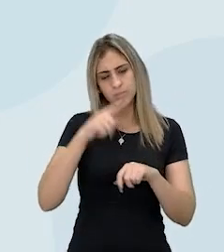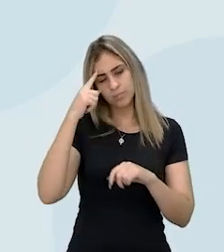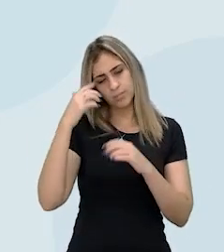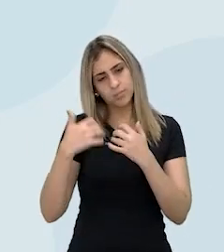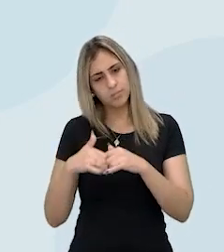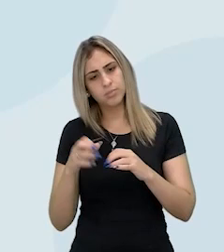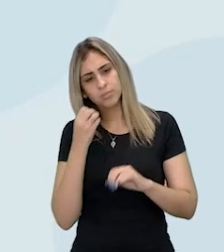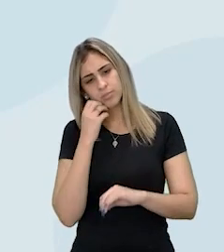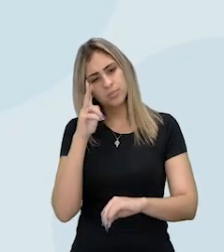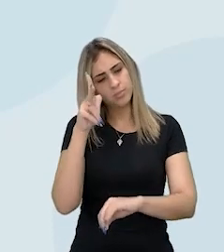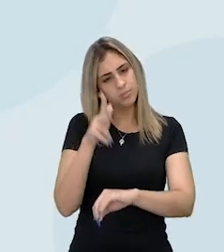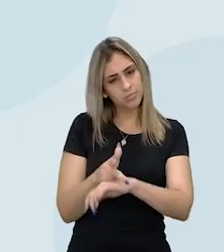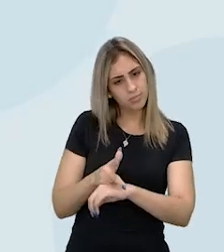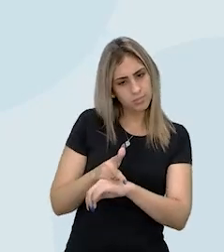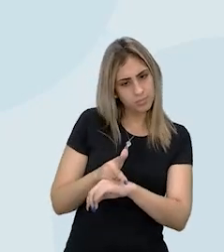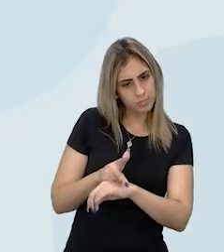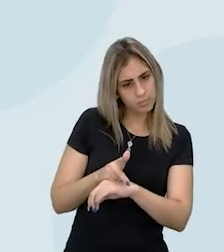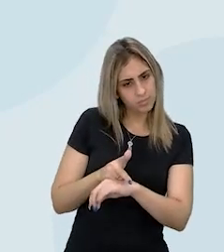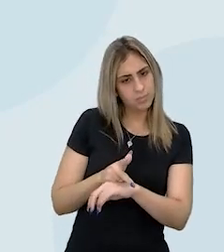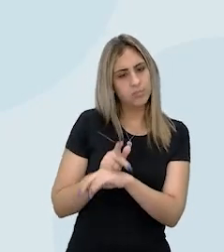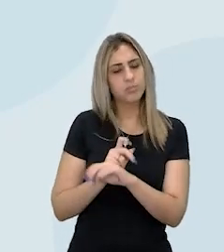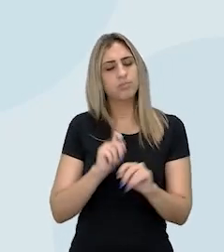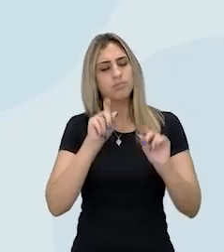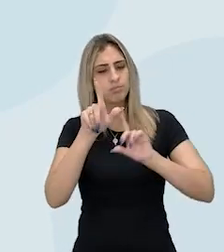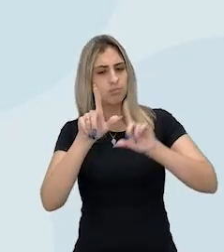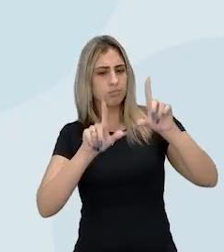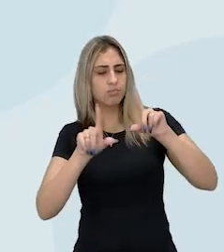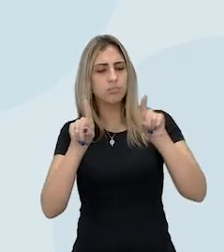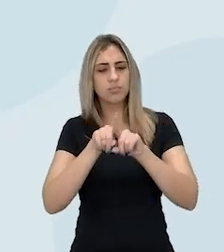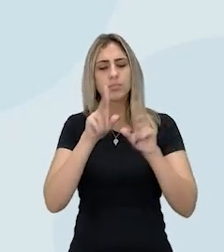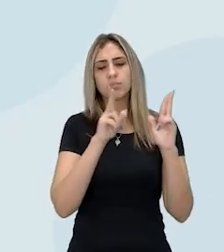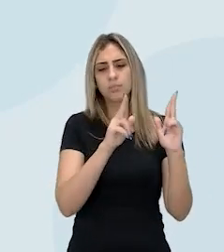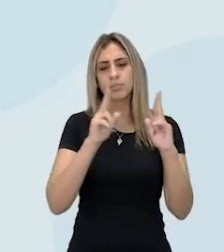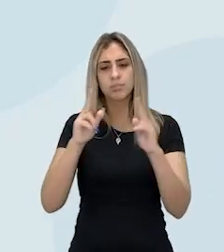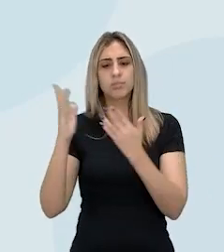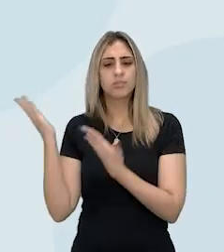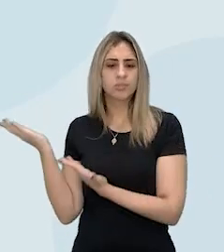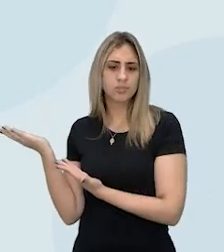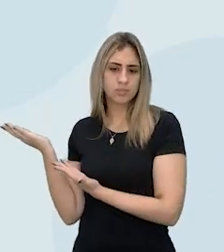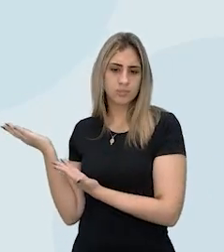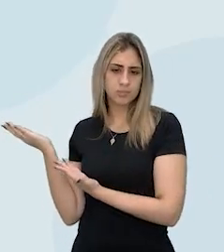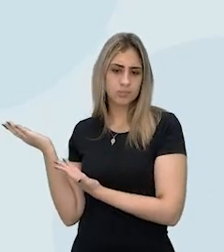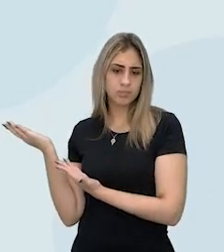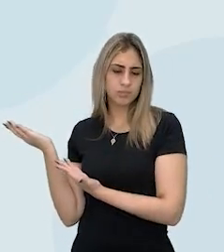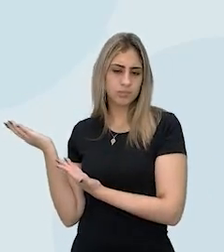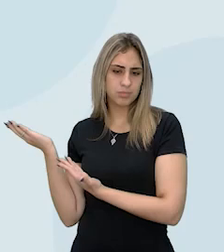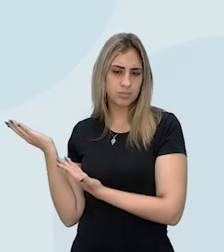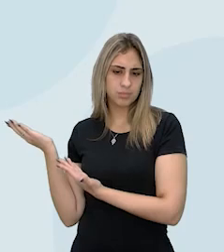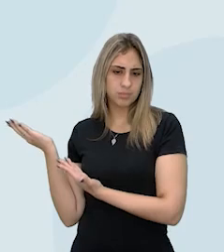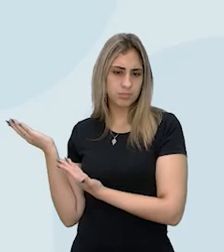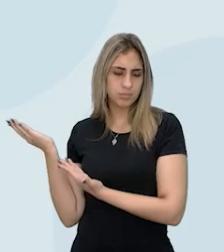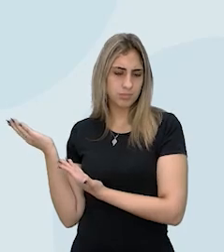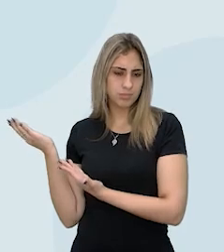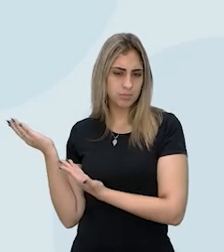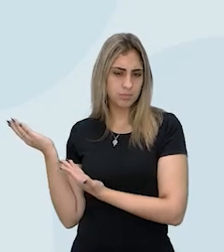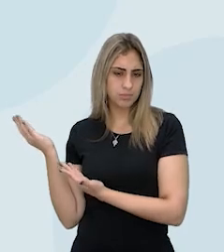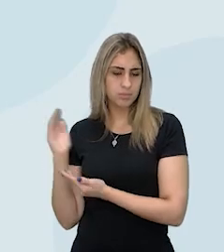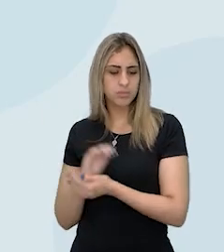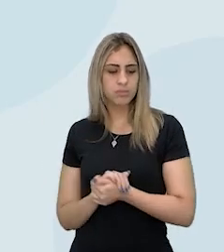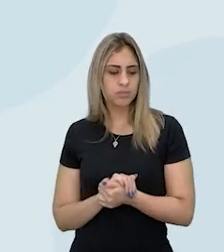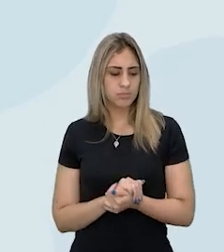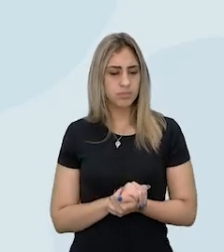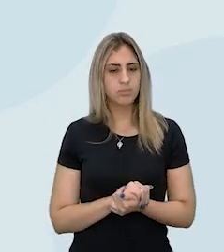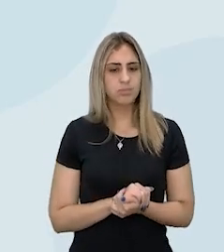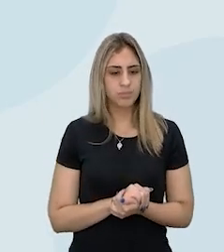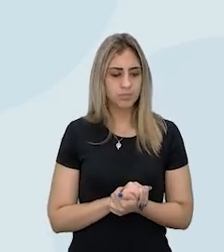na gravação, lembrar desses três itens das estrelas aí, ó. Boa filmagem, enquadramento e a